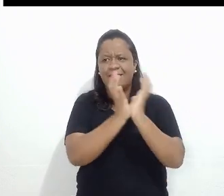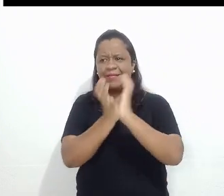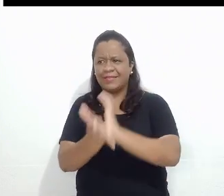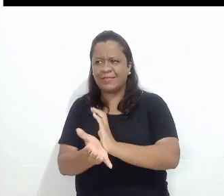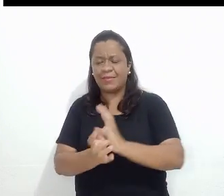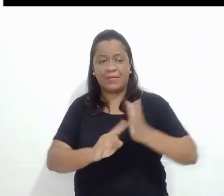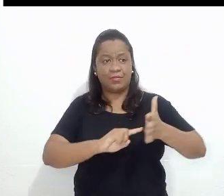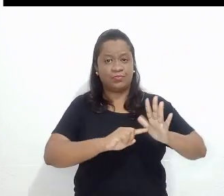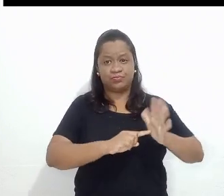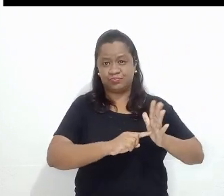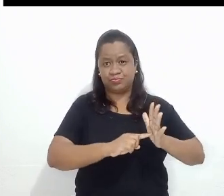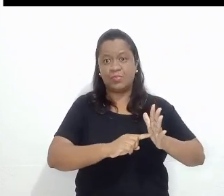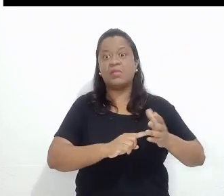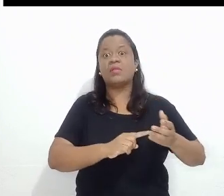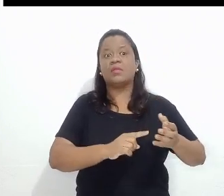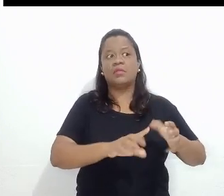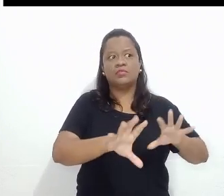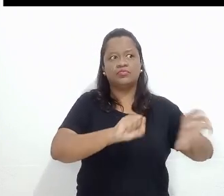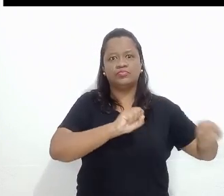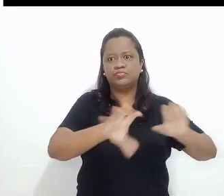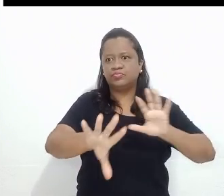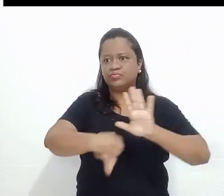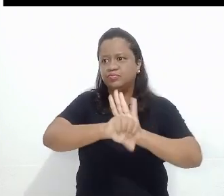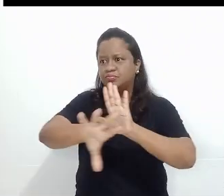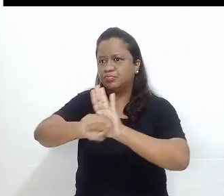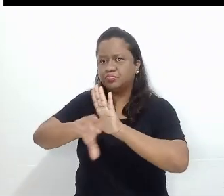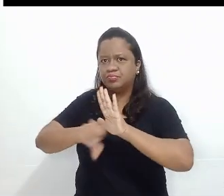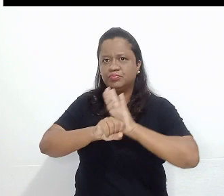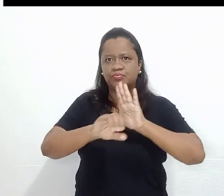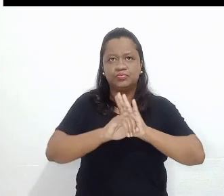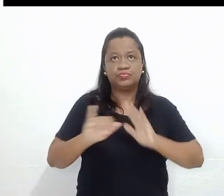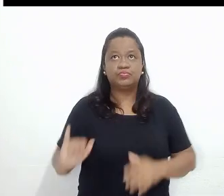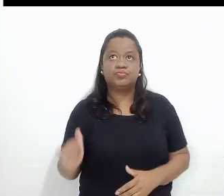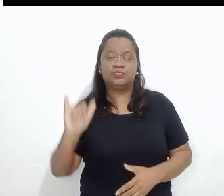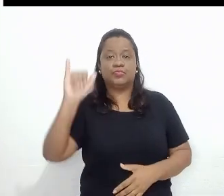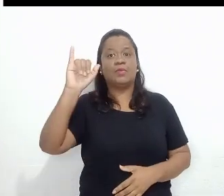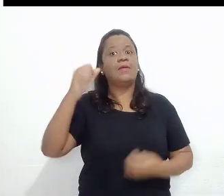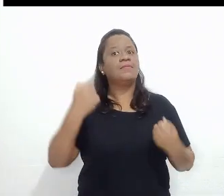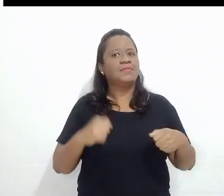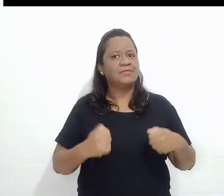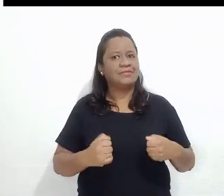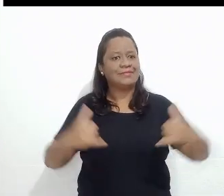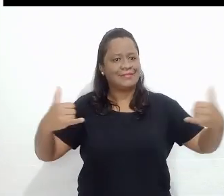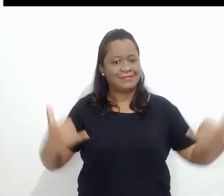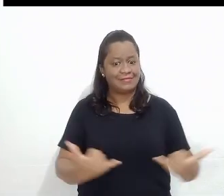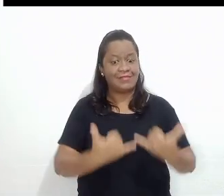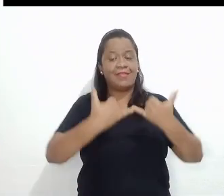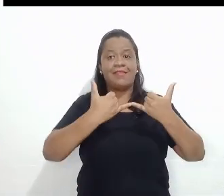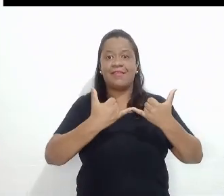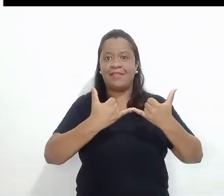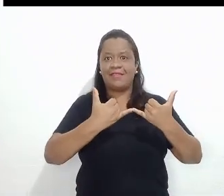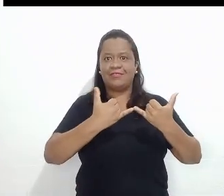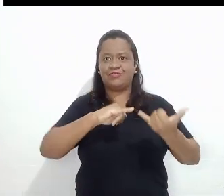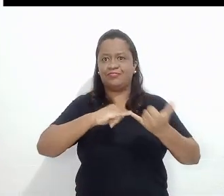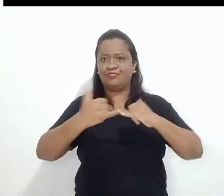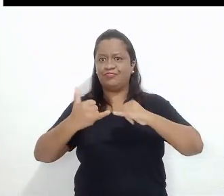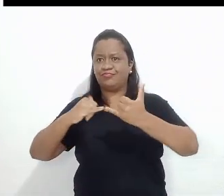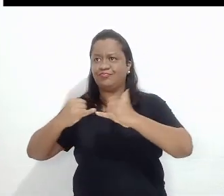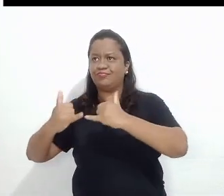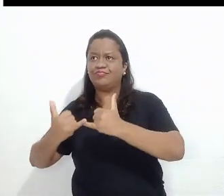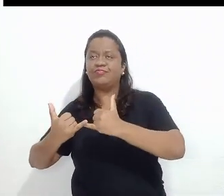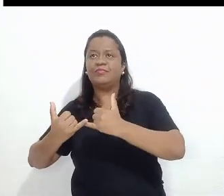essa quantidade de luz que eles puxam. Você tem que ter uma rede elétrica que comporte isso, né?